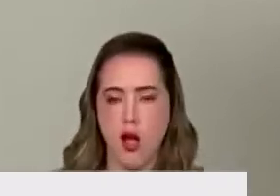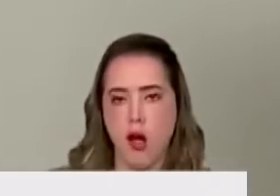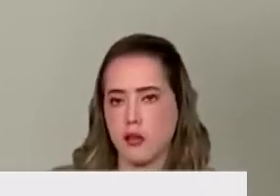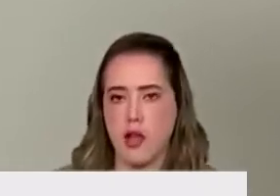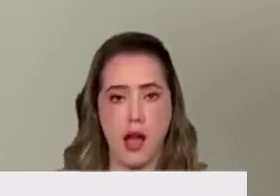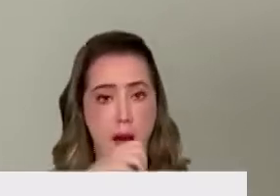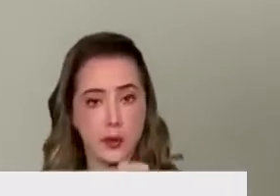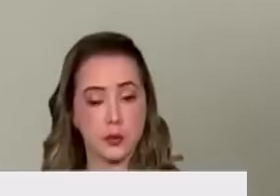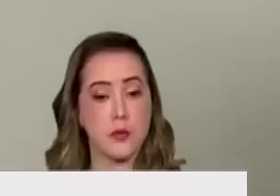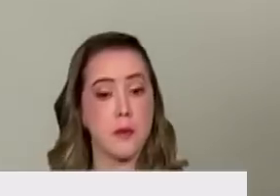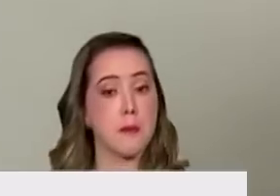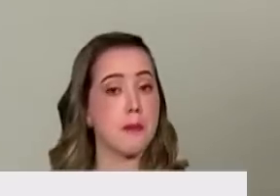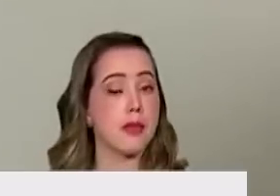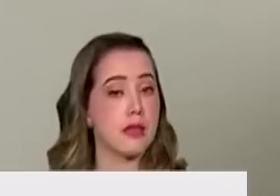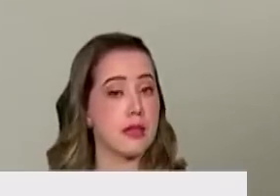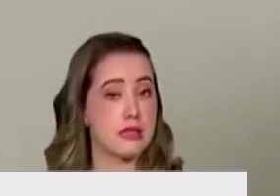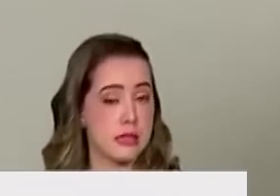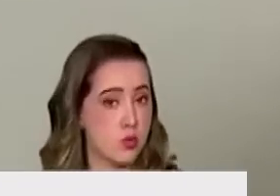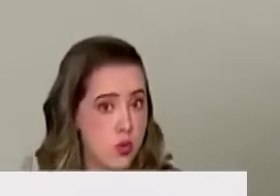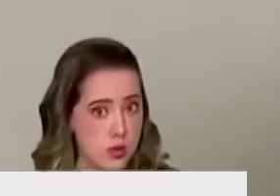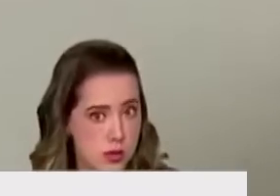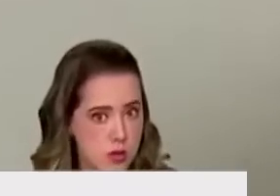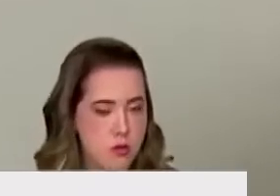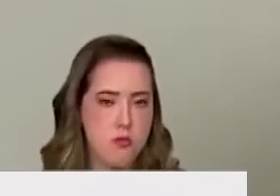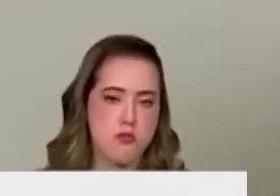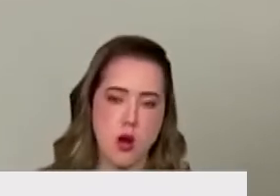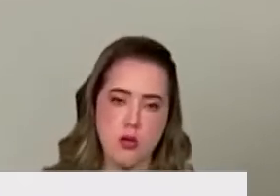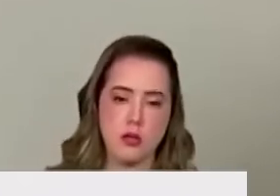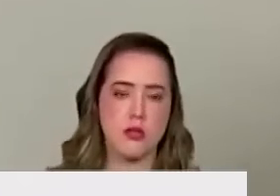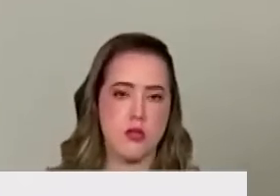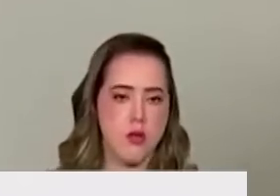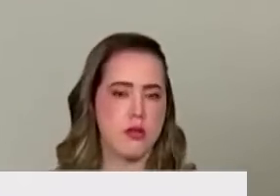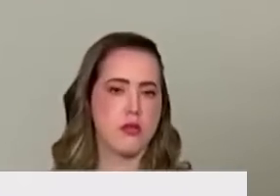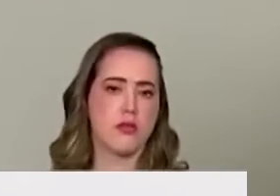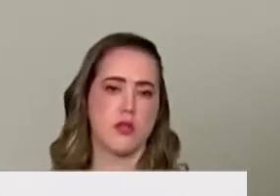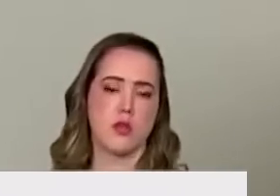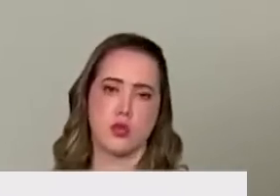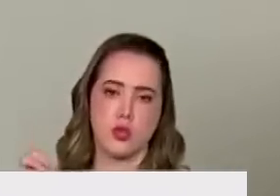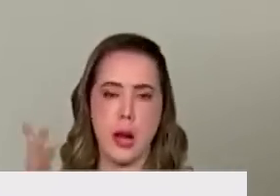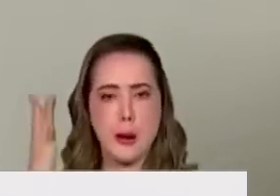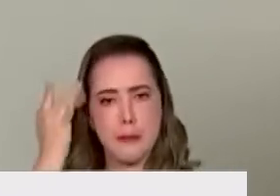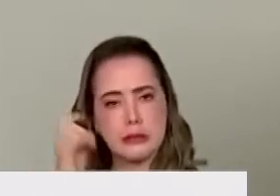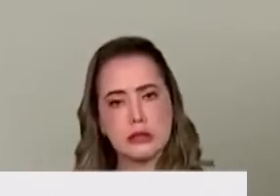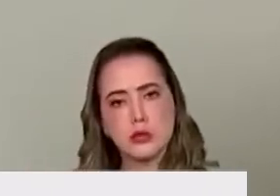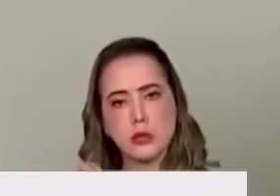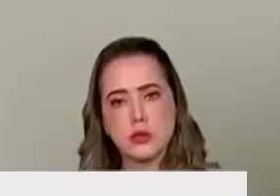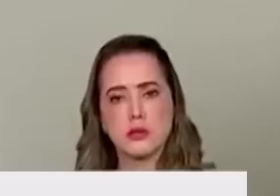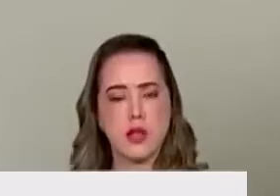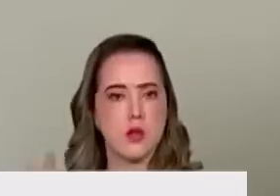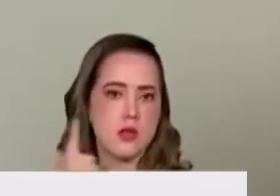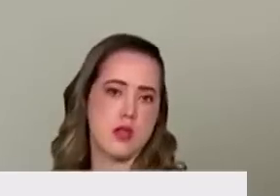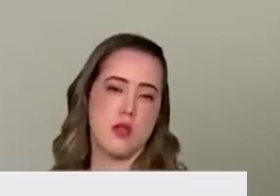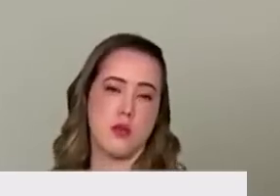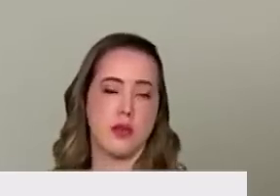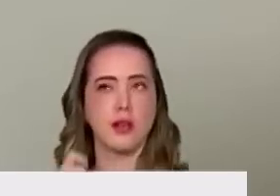rapidamente possível. Se isso for conseguido, provavelmente agora já está no final do dia, amanhã cedo a gente deve conseguir isso, porque ele